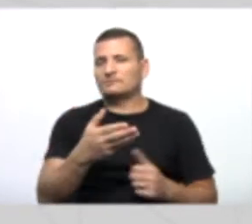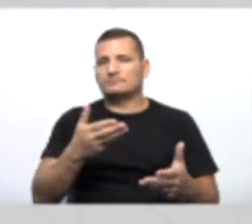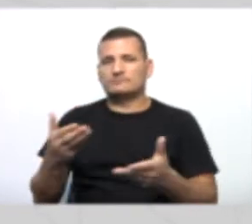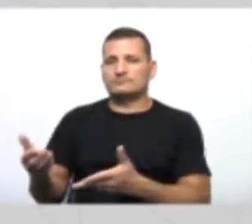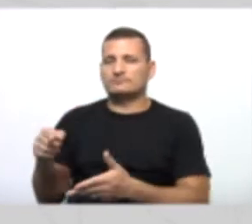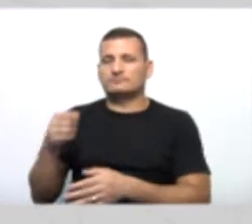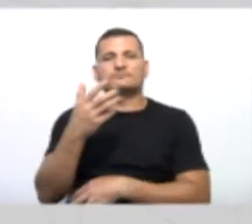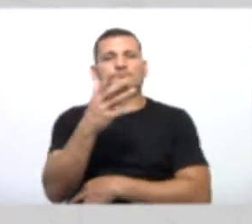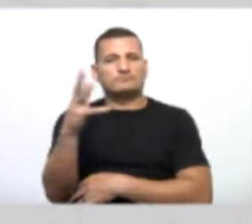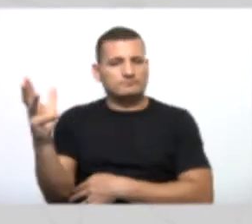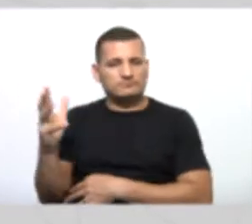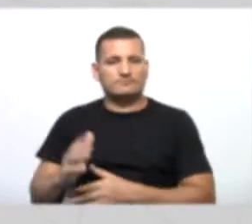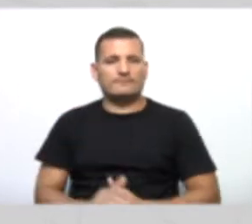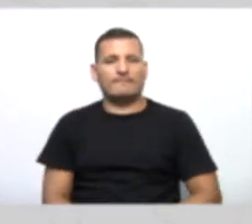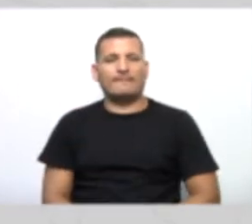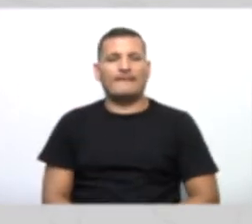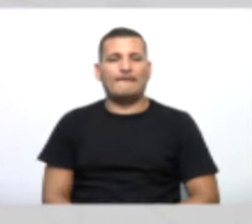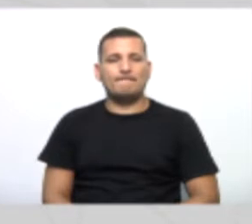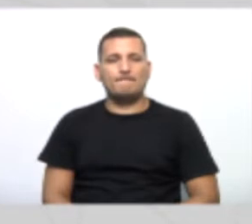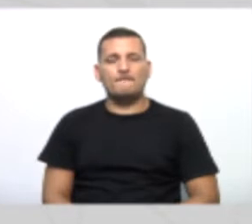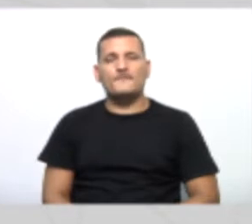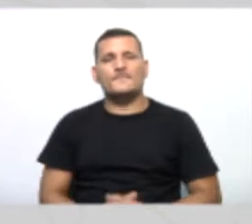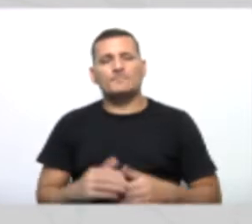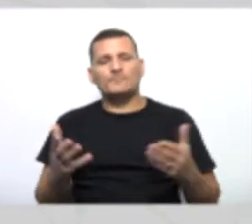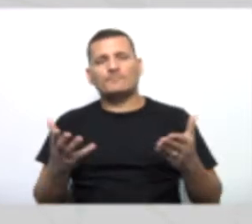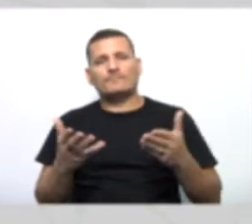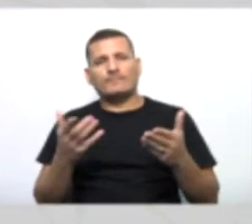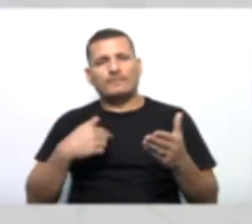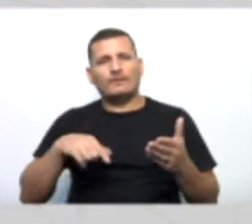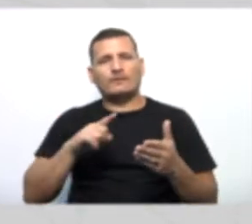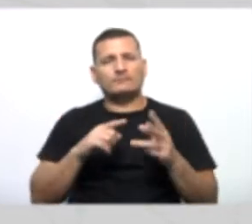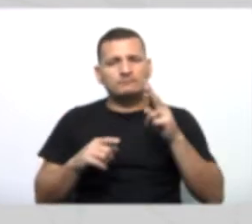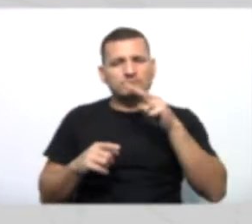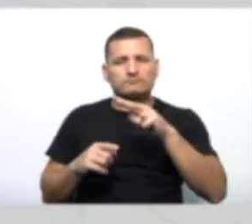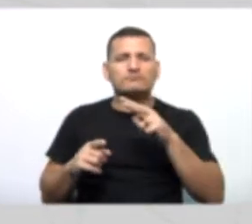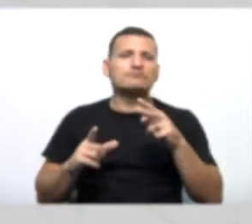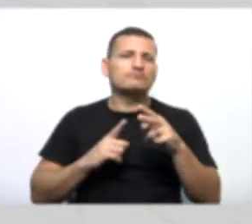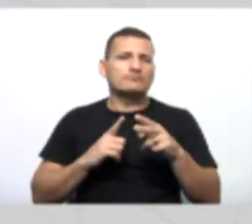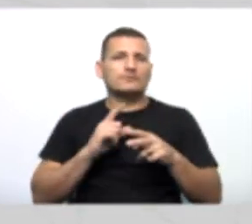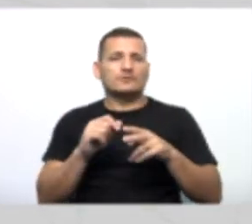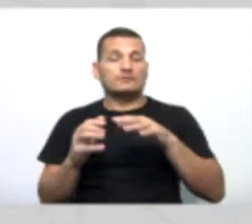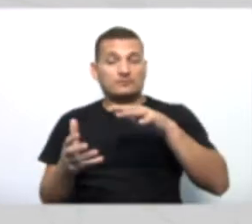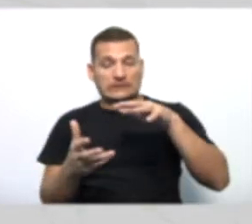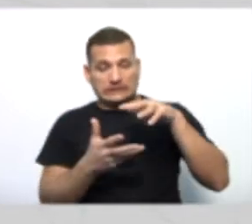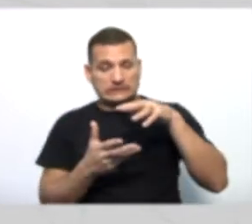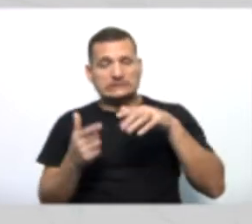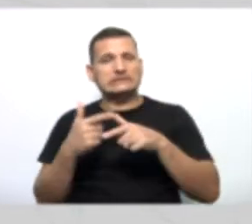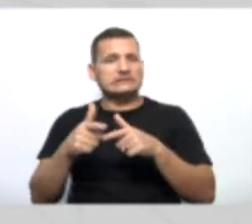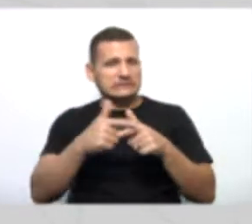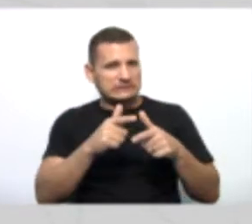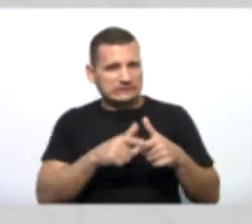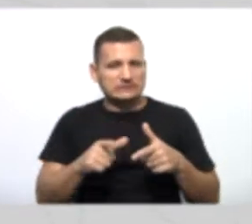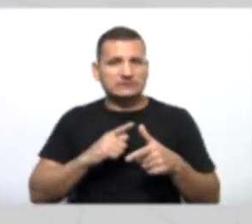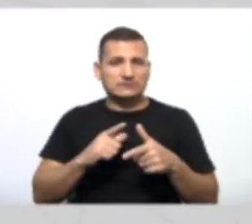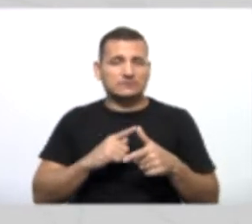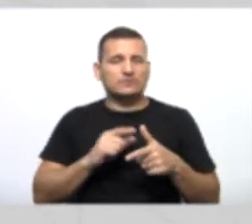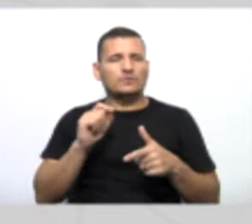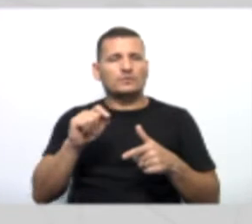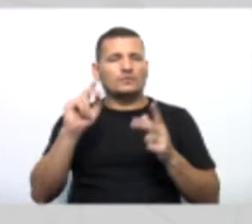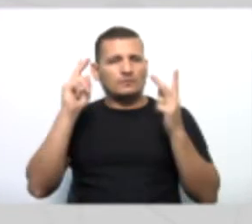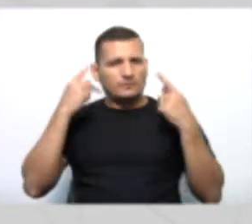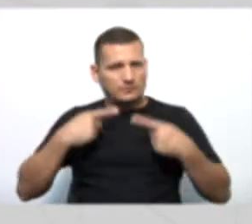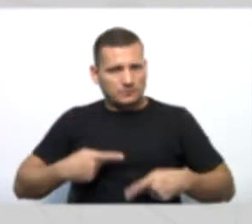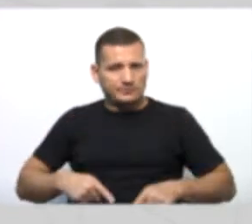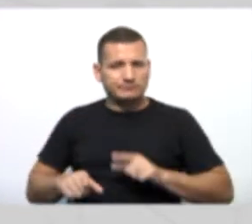ambiente. Olha só que coisa interessante. Estamos diante de um momento crítico na história da Terra, numa época em que a humanidade